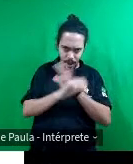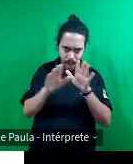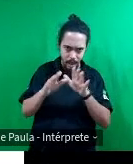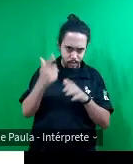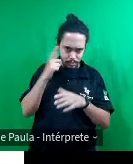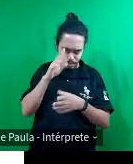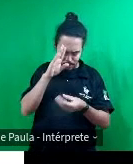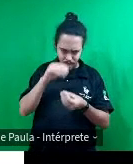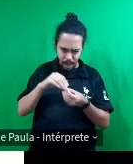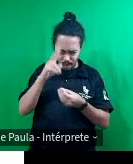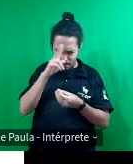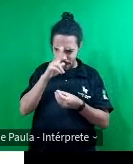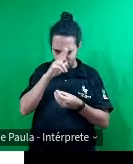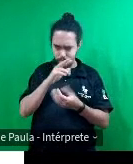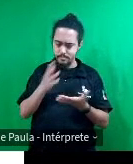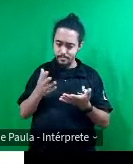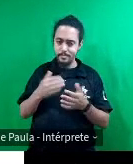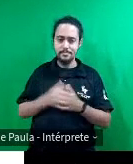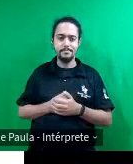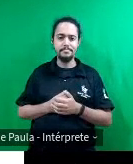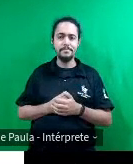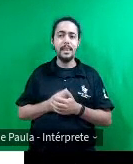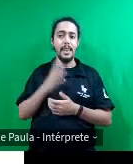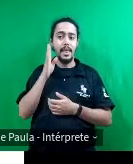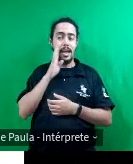Então agora nós vamos...